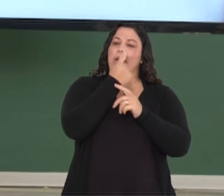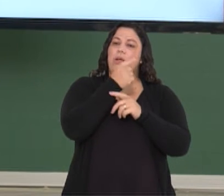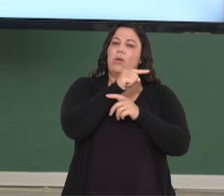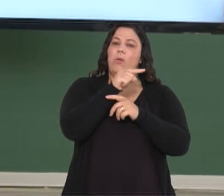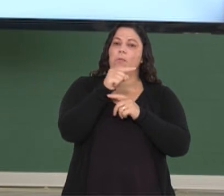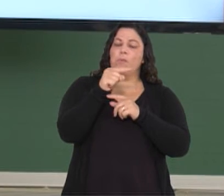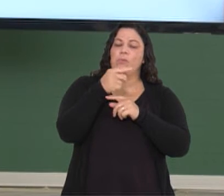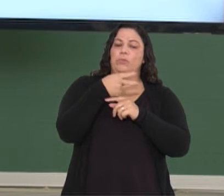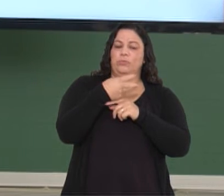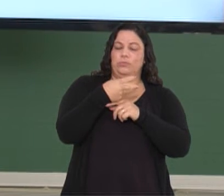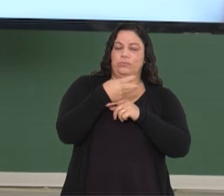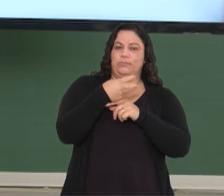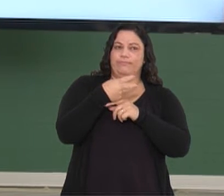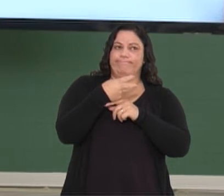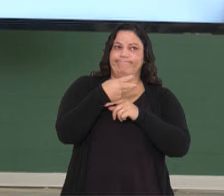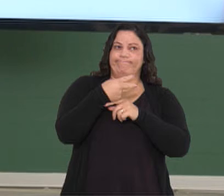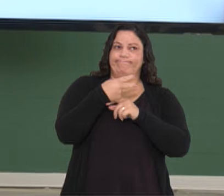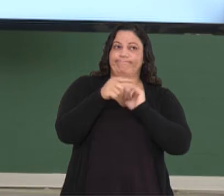negativo vezes 4,